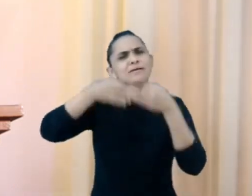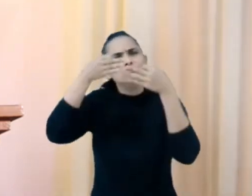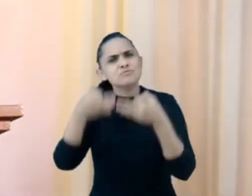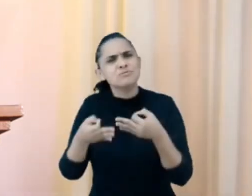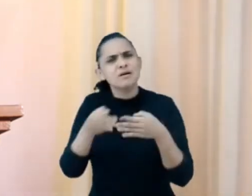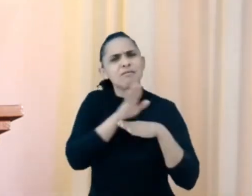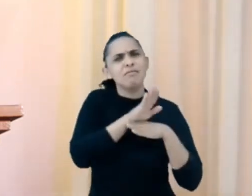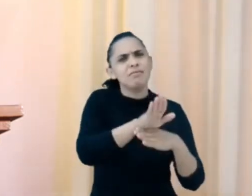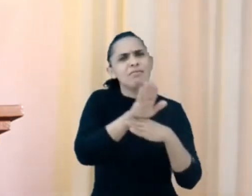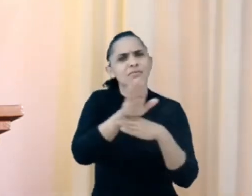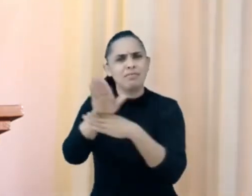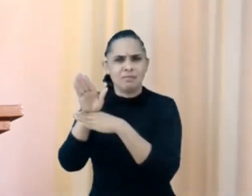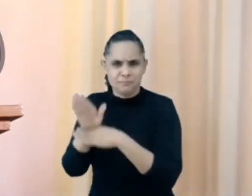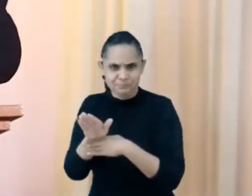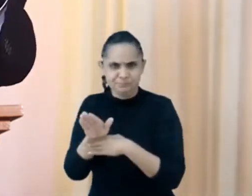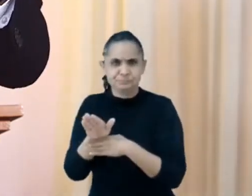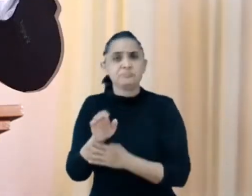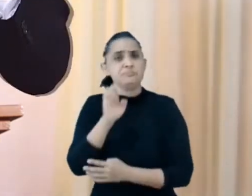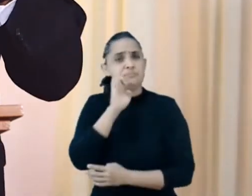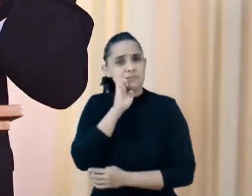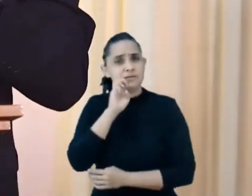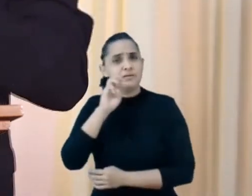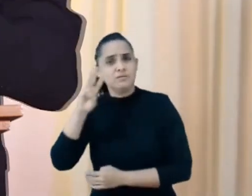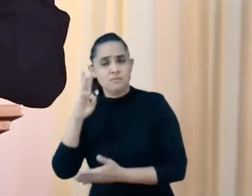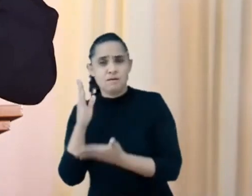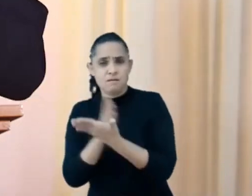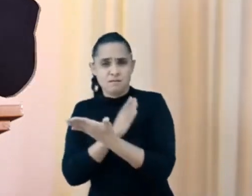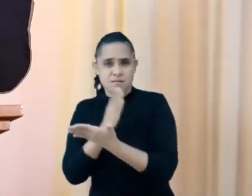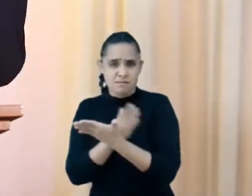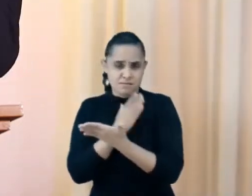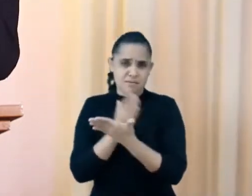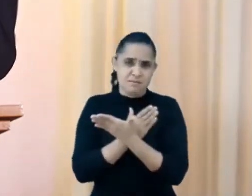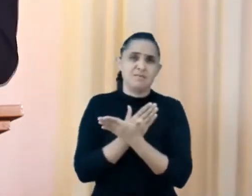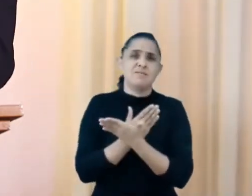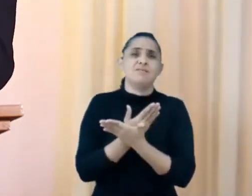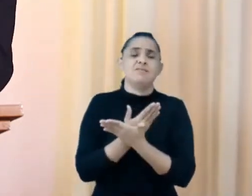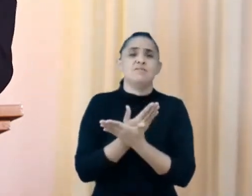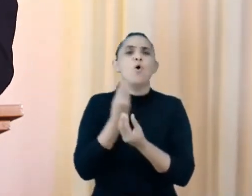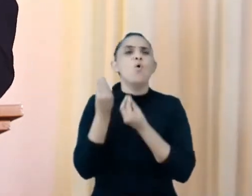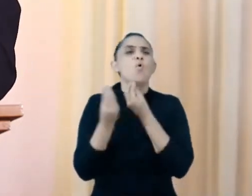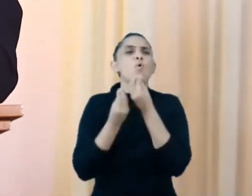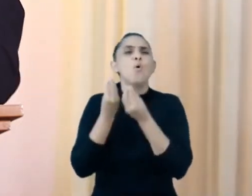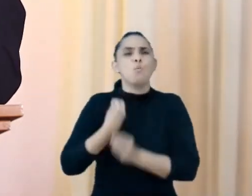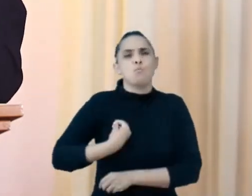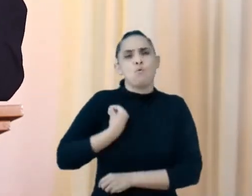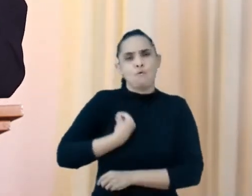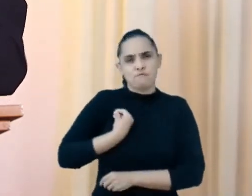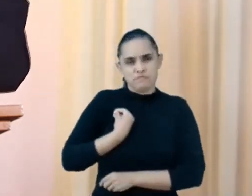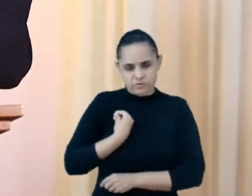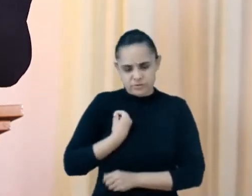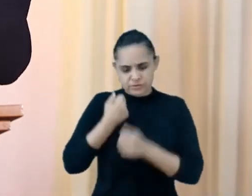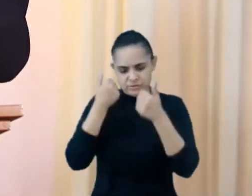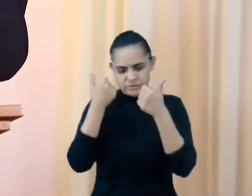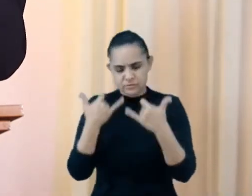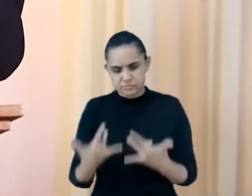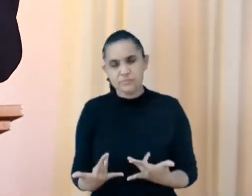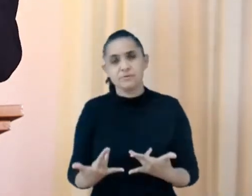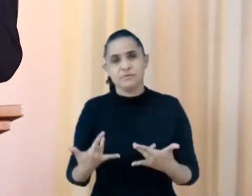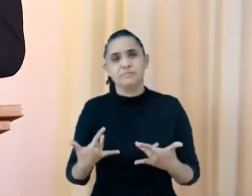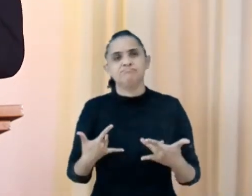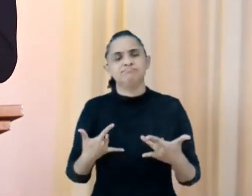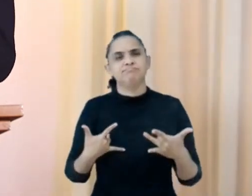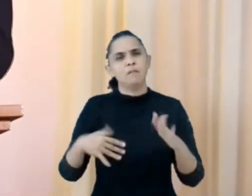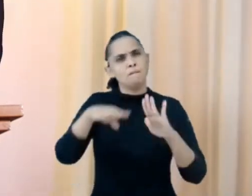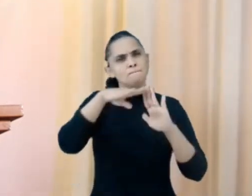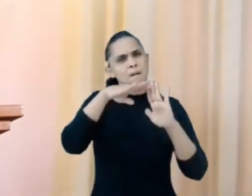Bom Viver, na página 143, diz que unicamente os métodos de Cristo servirão para trazer